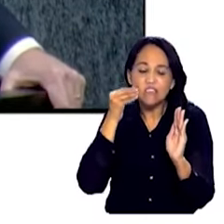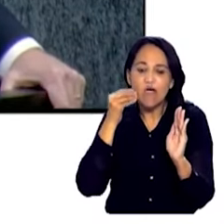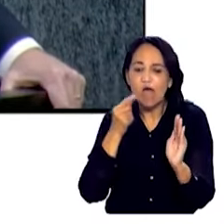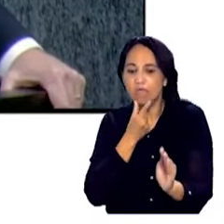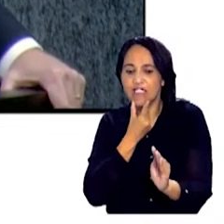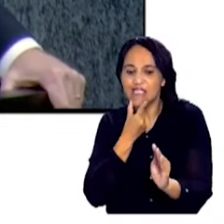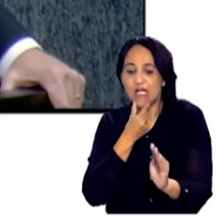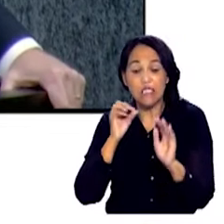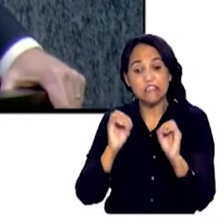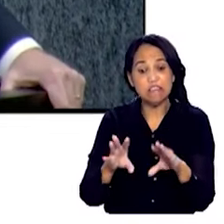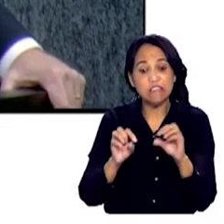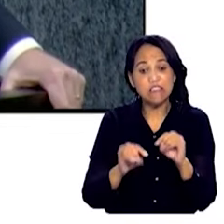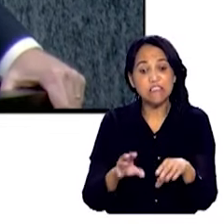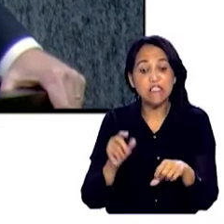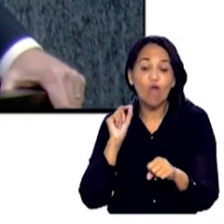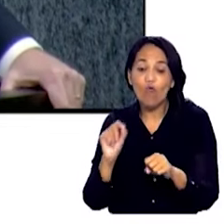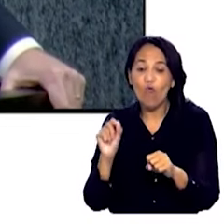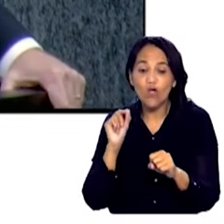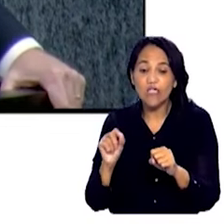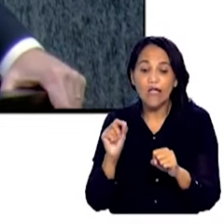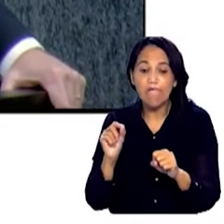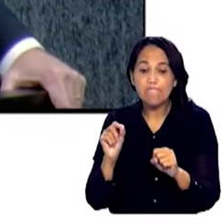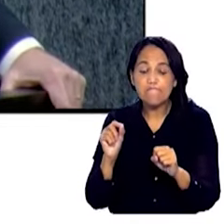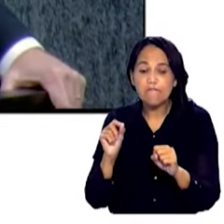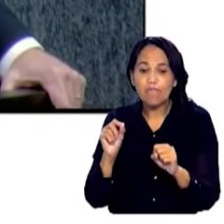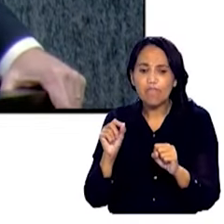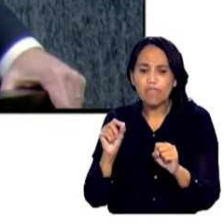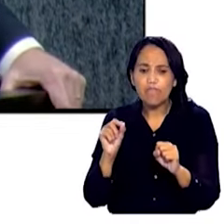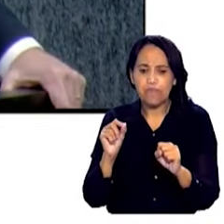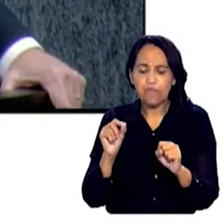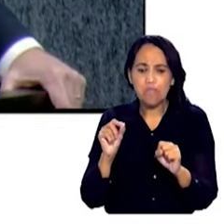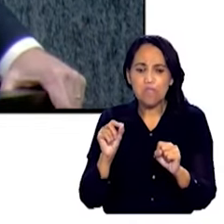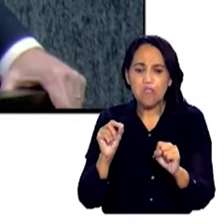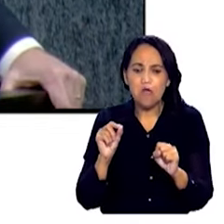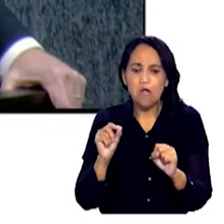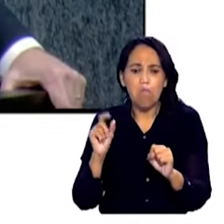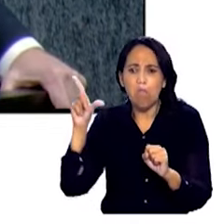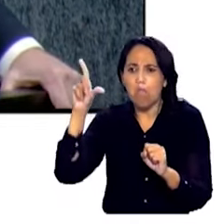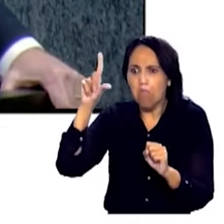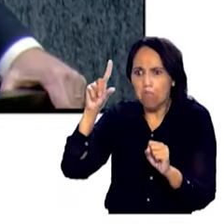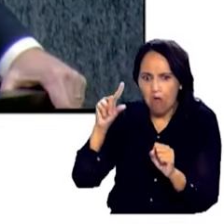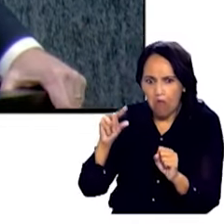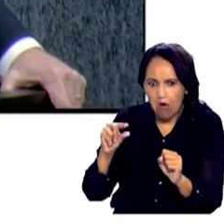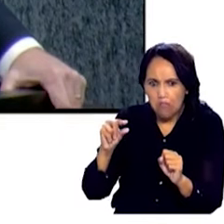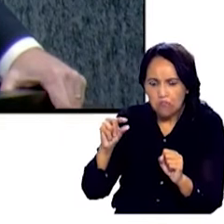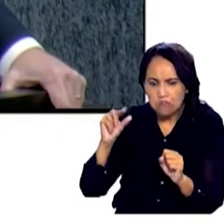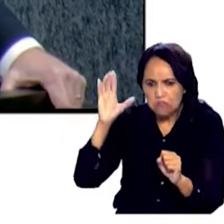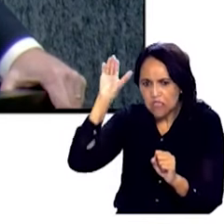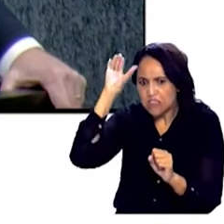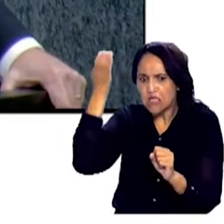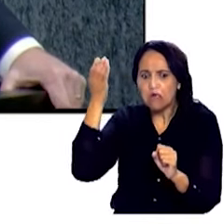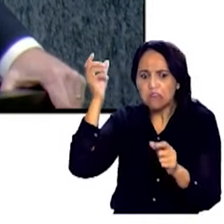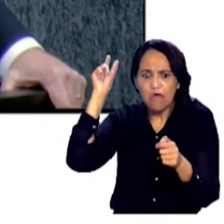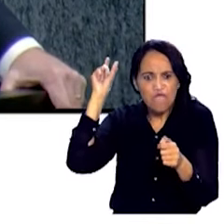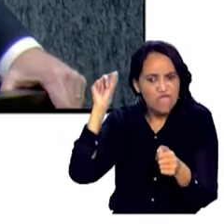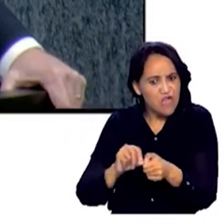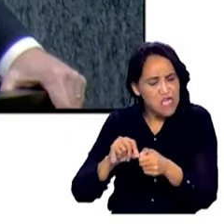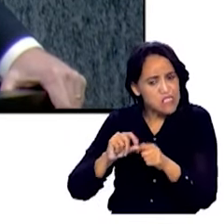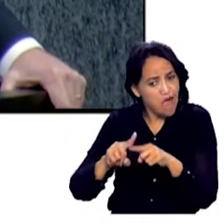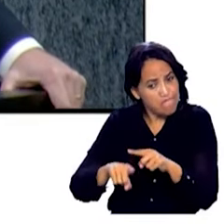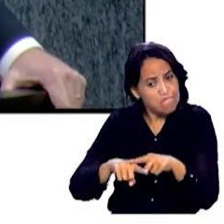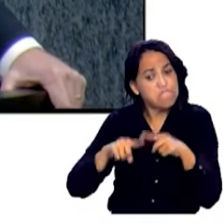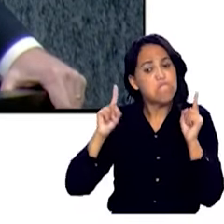eh o a experiência Britânia é uma experiência de comedimento muito grande pouquíssimas decisões são promulgadas Mas elas são tomadas a